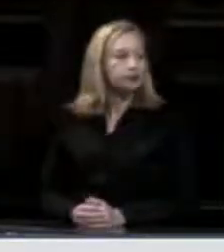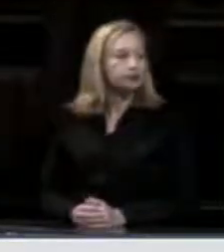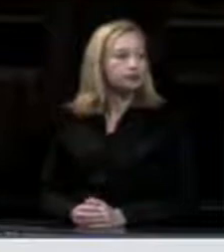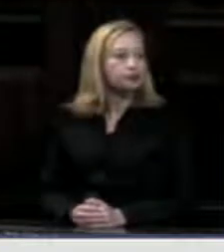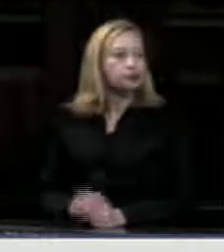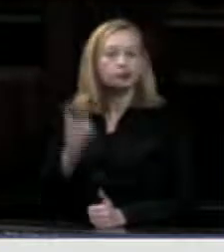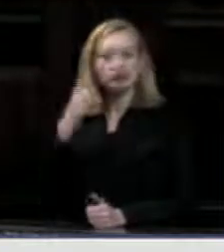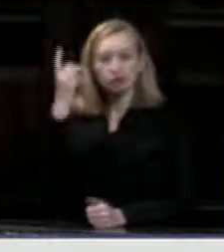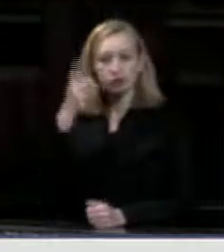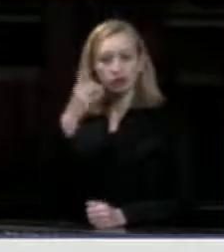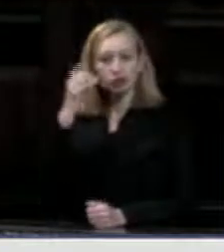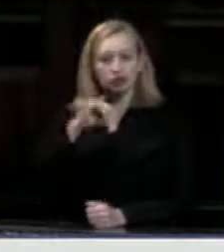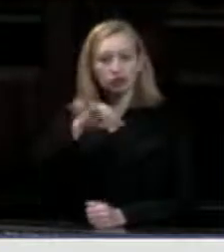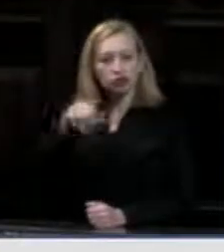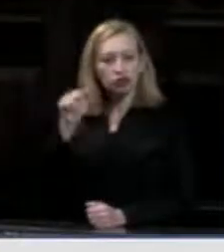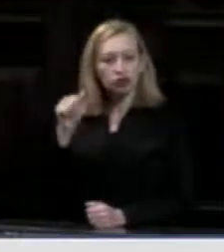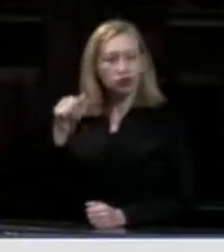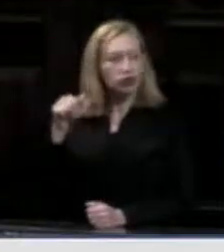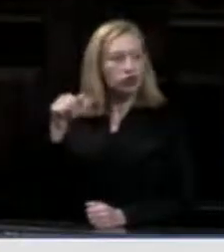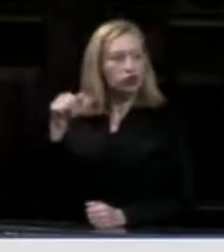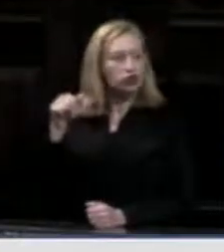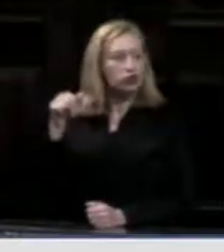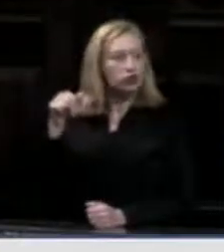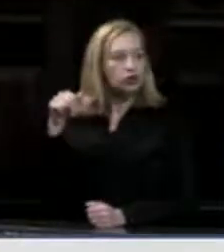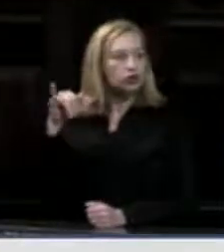deputado Jânio Mendes,